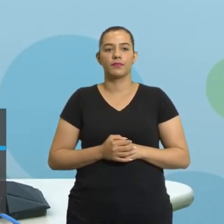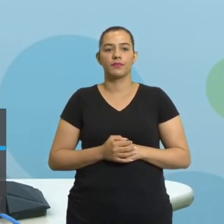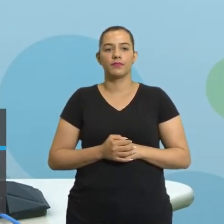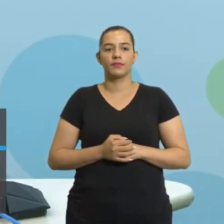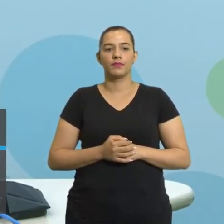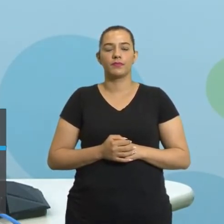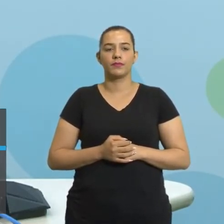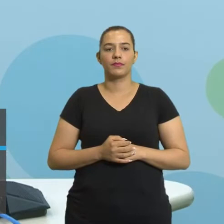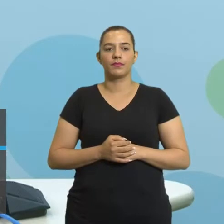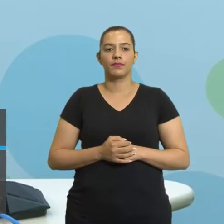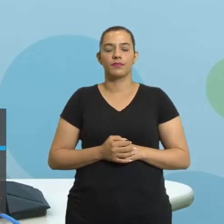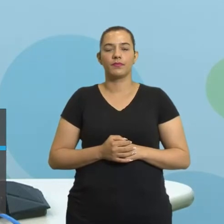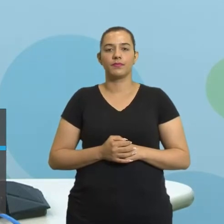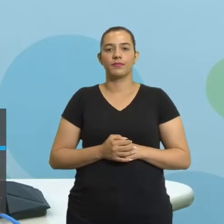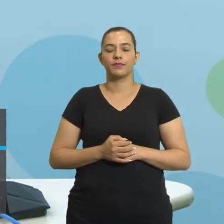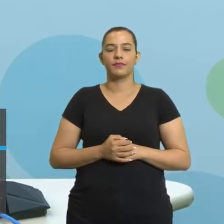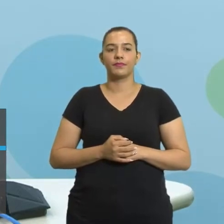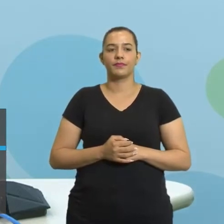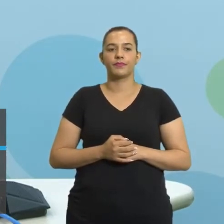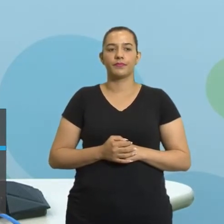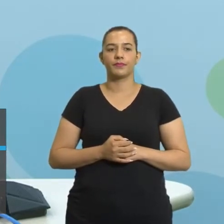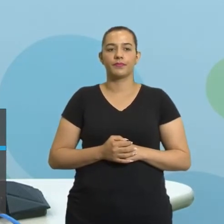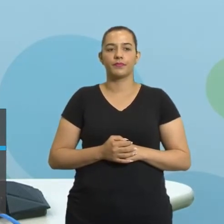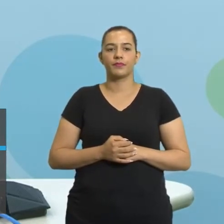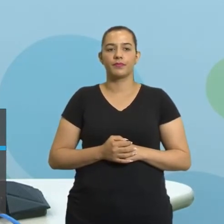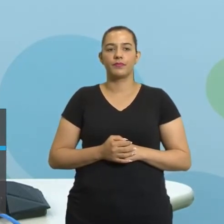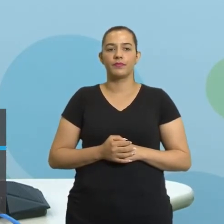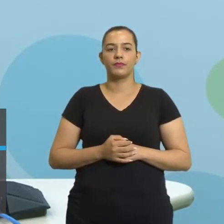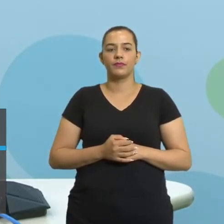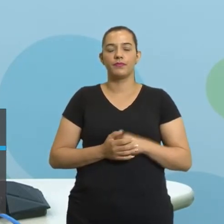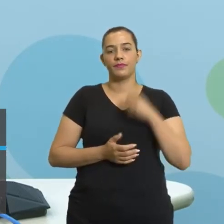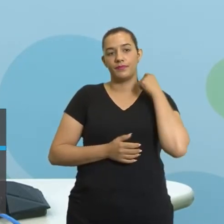Enfim, isso vai garantir, vai